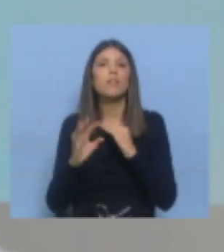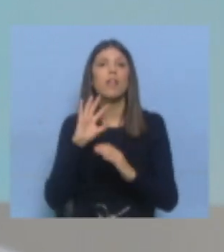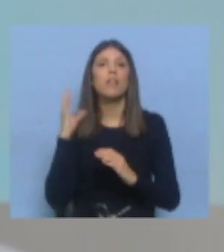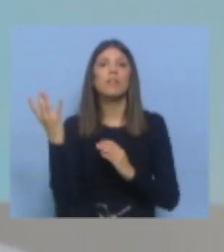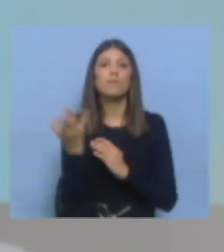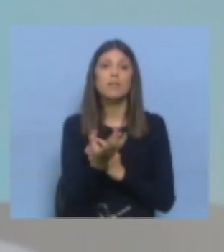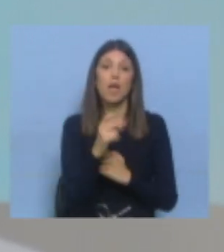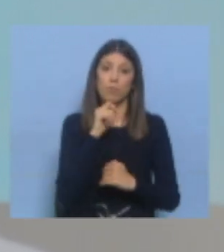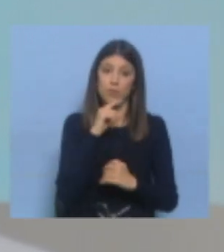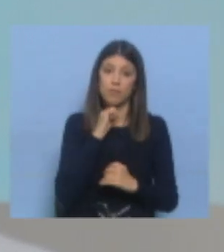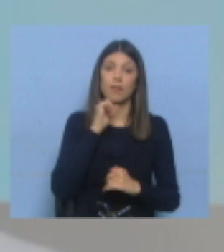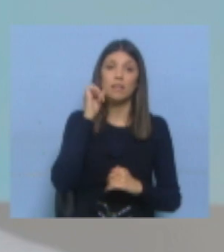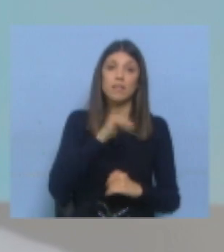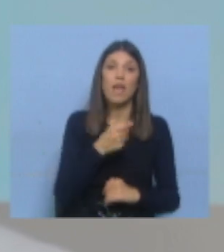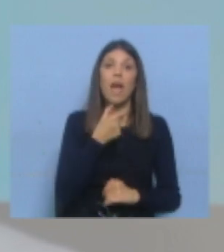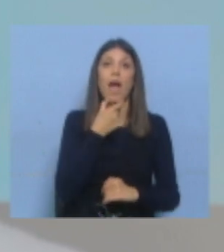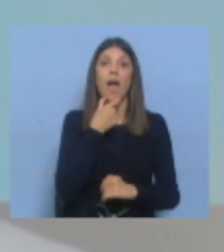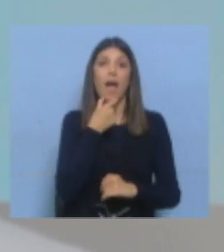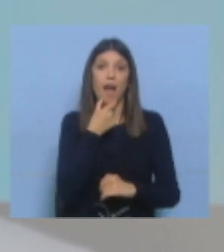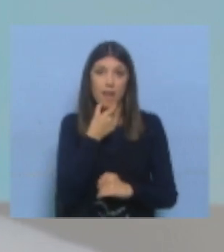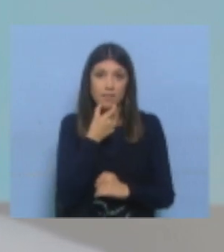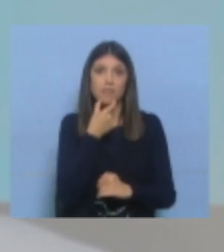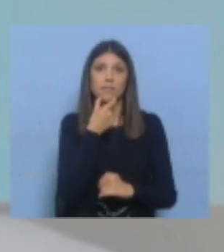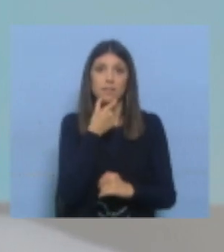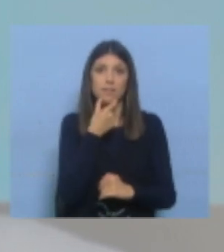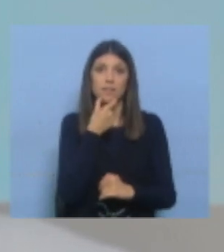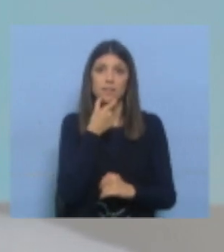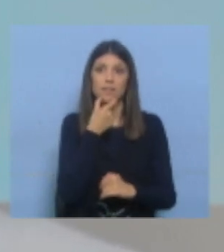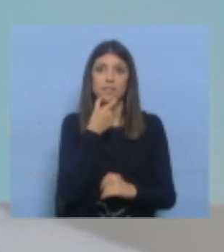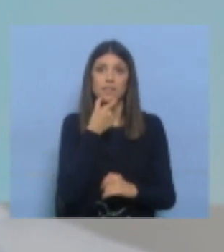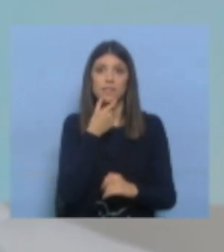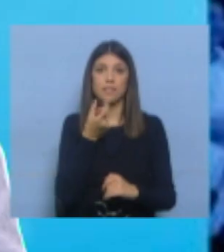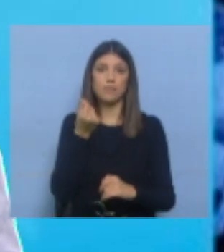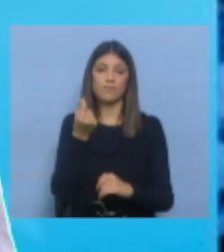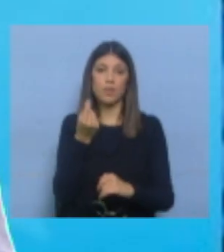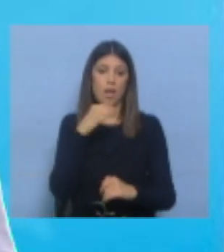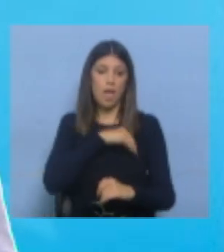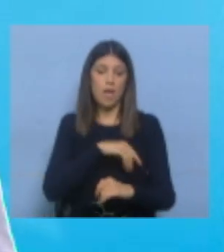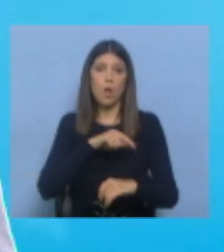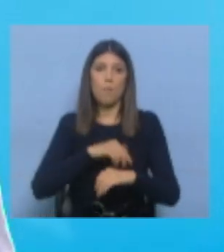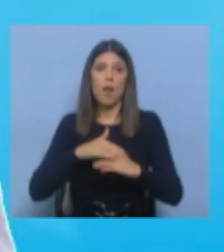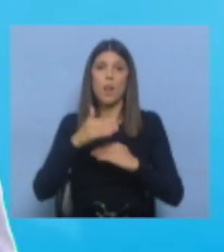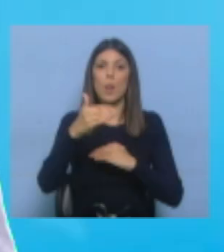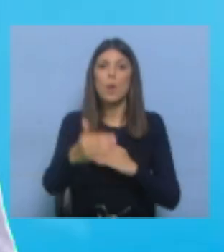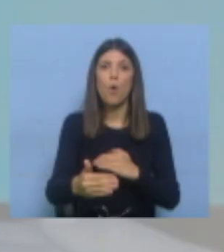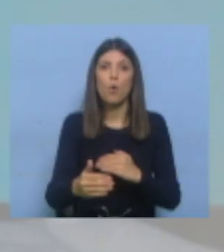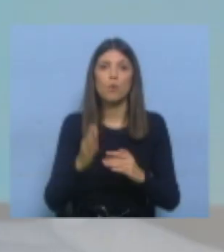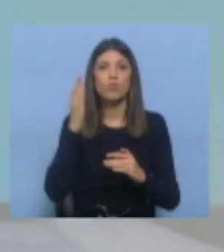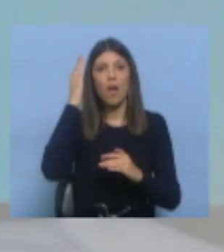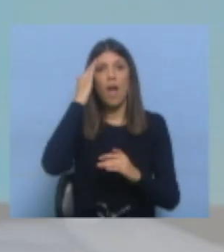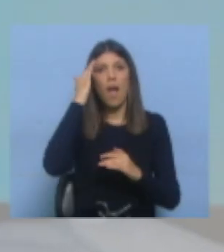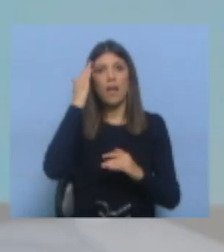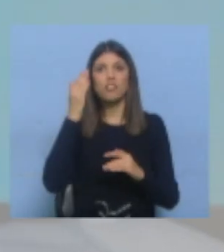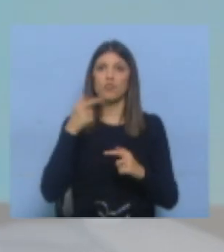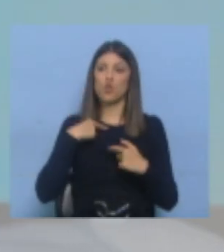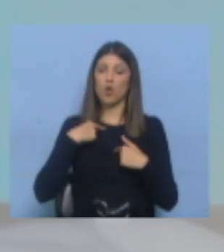se os prazos da obtenção da riqueza ou de chegarmos a determinado patamar forem mais longos, teremos que adotar uma mentalidade de sermos mais